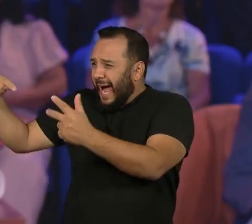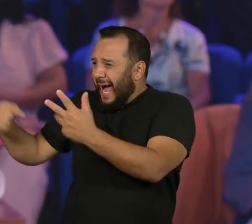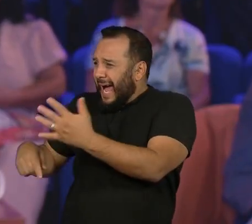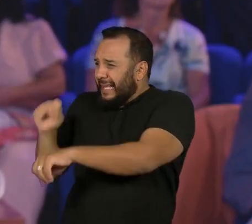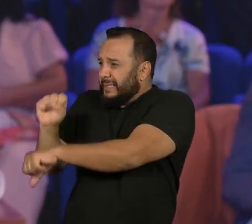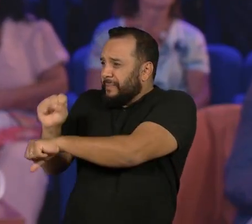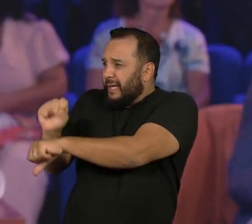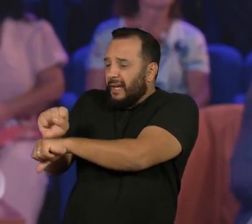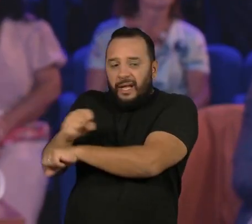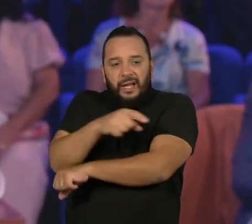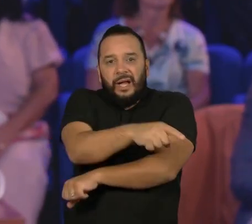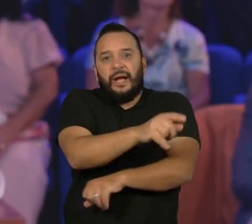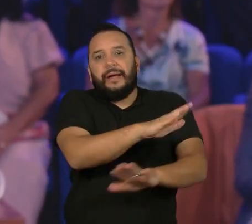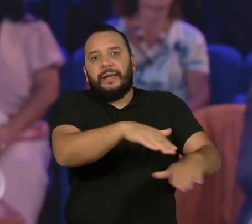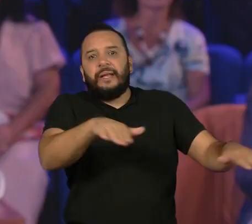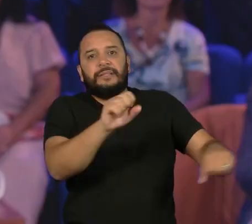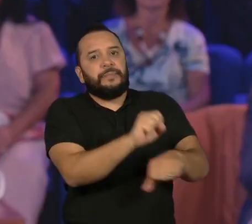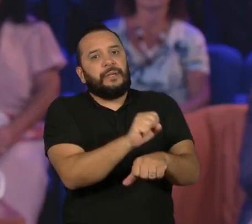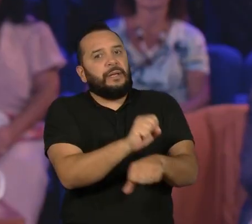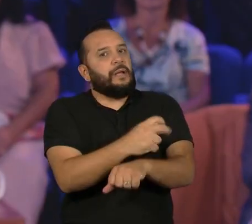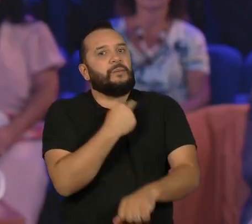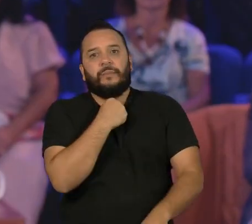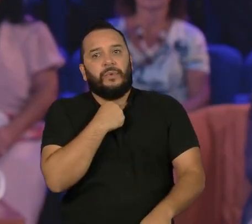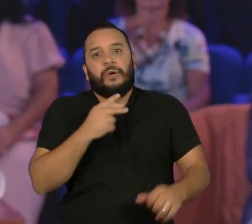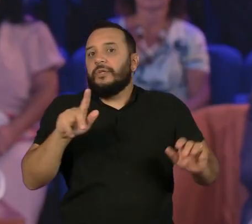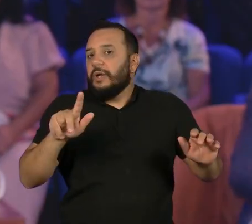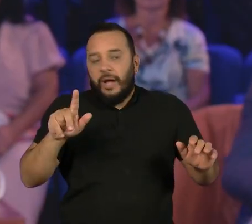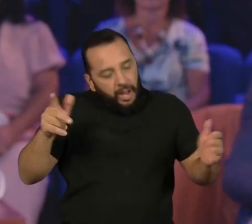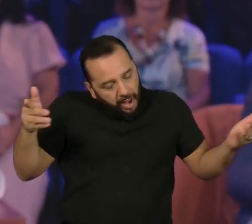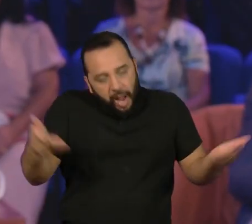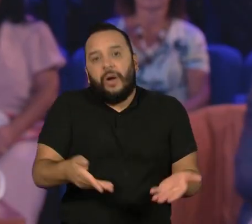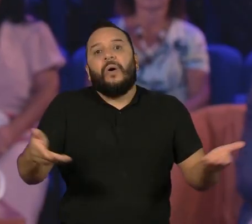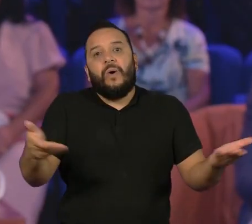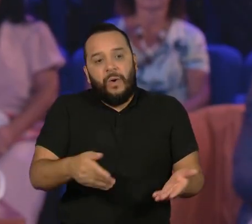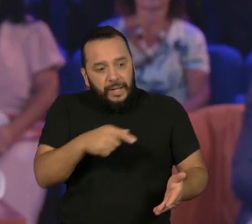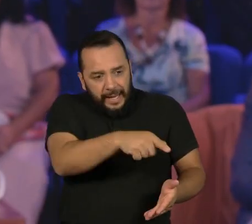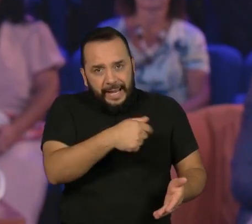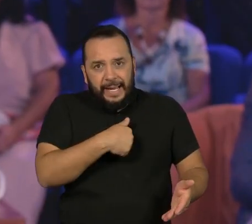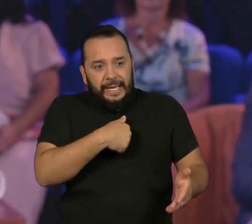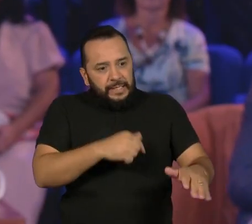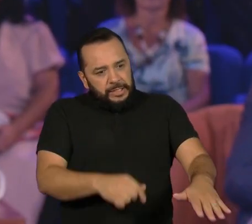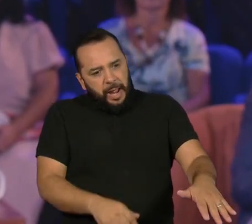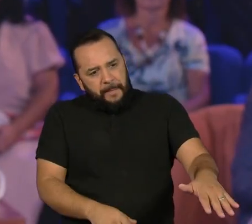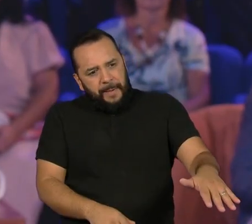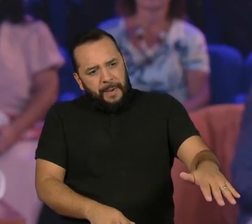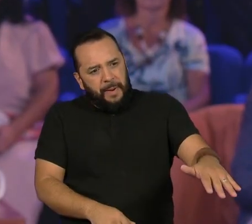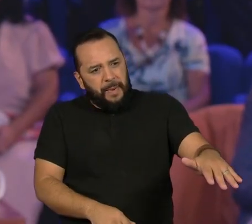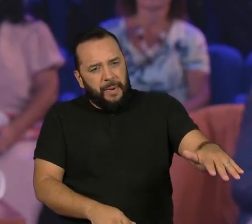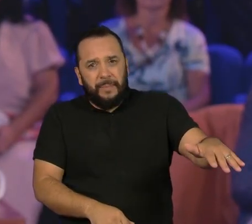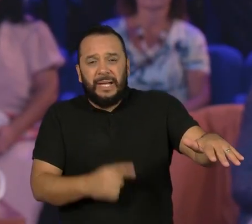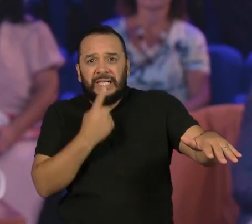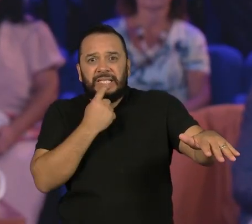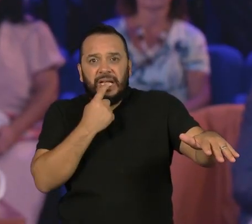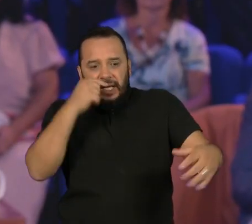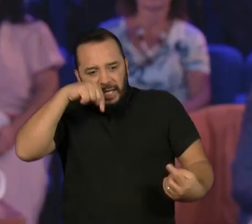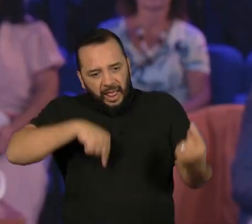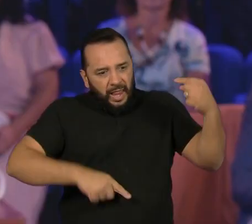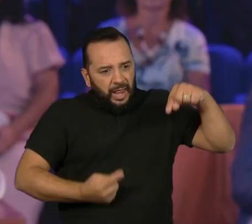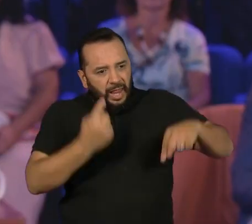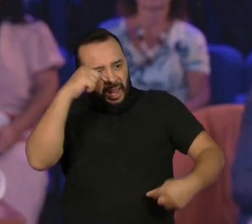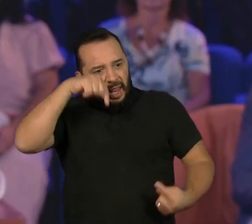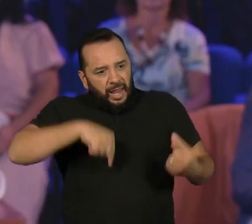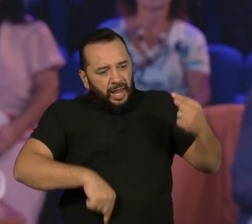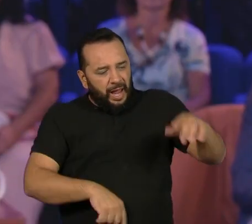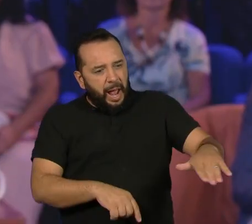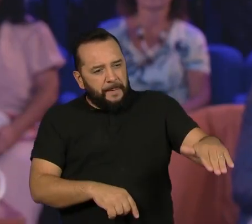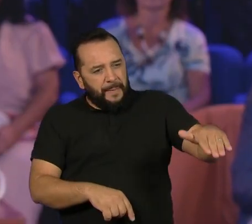criança não pode. É exatamente agora que seus ossos estão se formando, seu sangue é produzido e